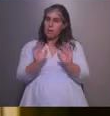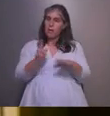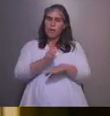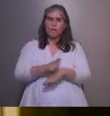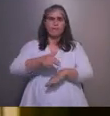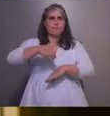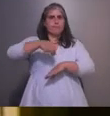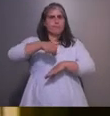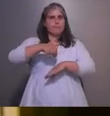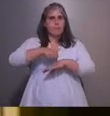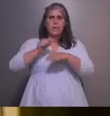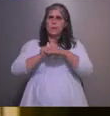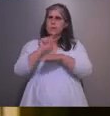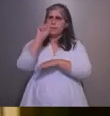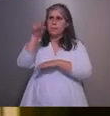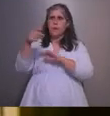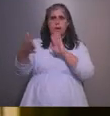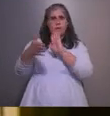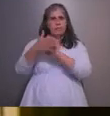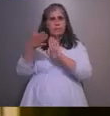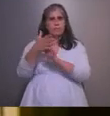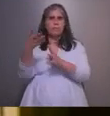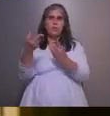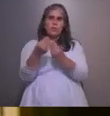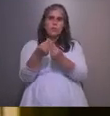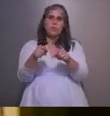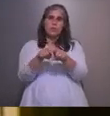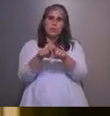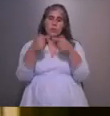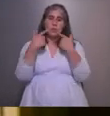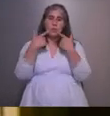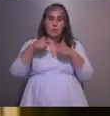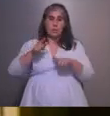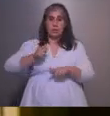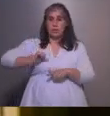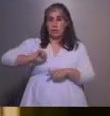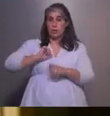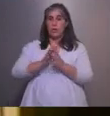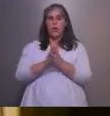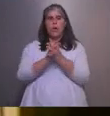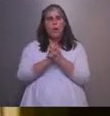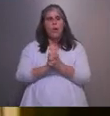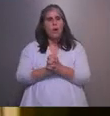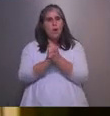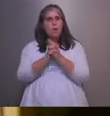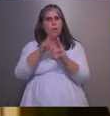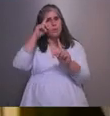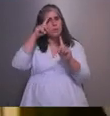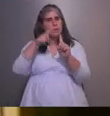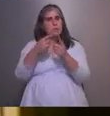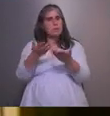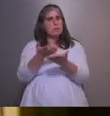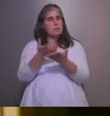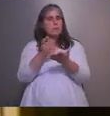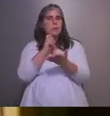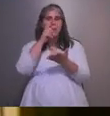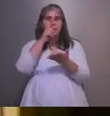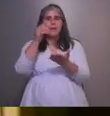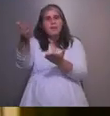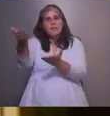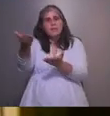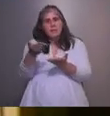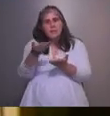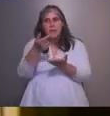apressadamente, e com os irmãos da língua espanhola, oremos pelos responsáveis no acolhimento e apoio a